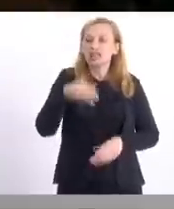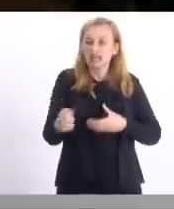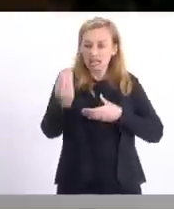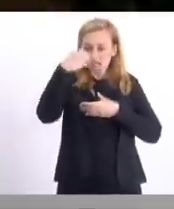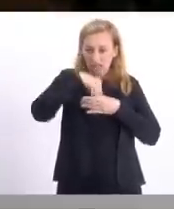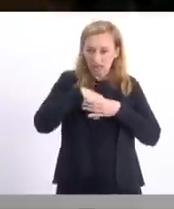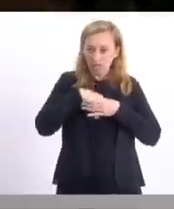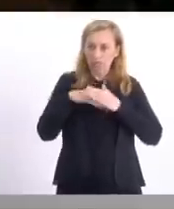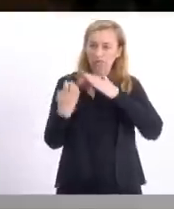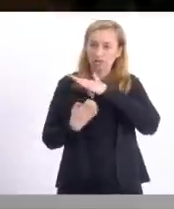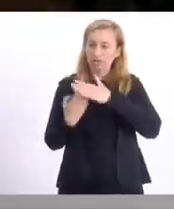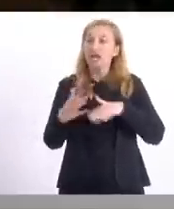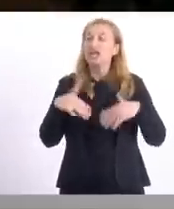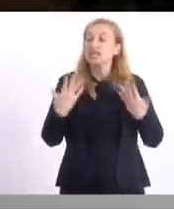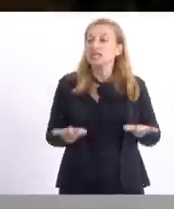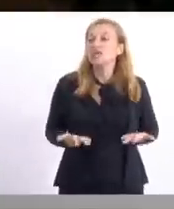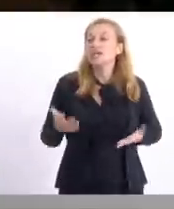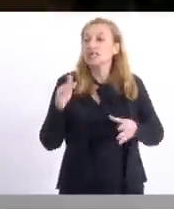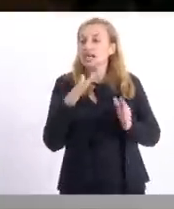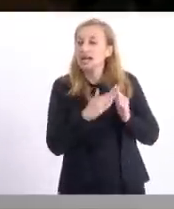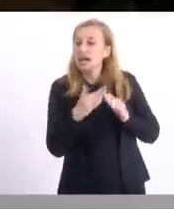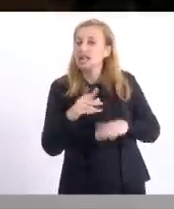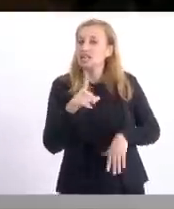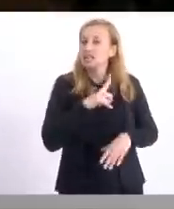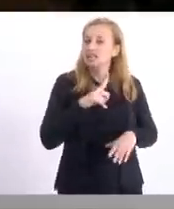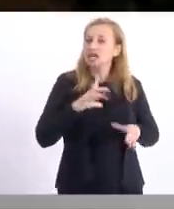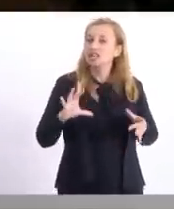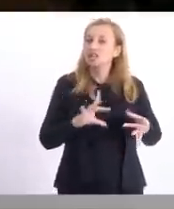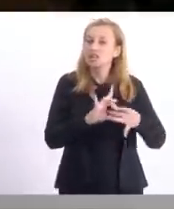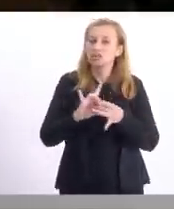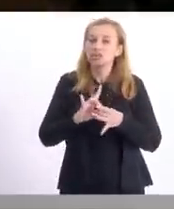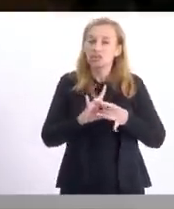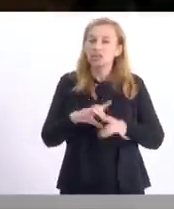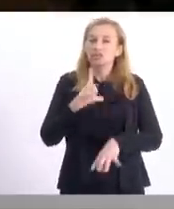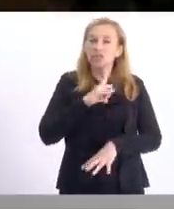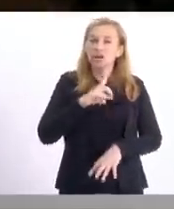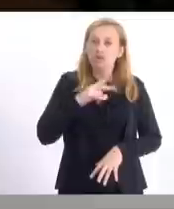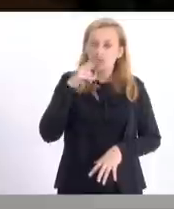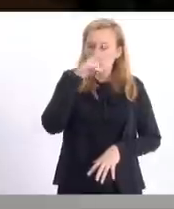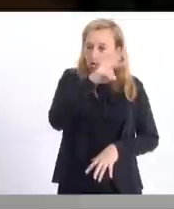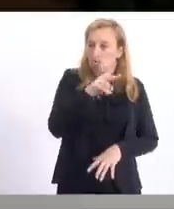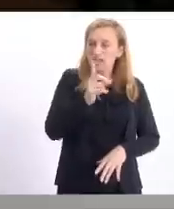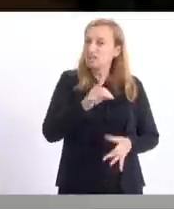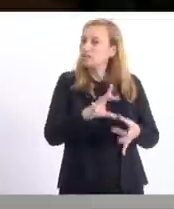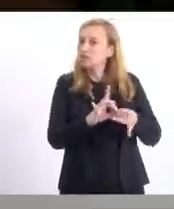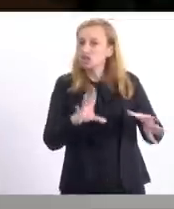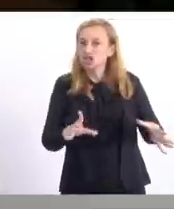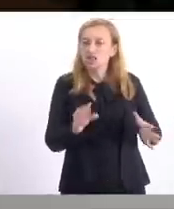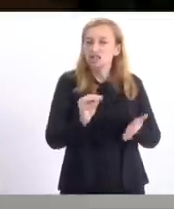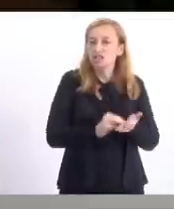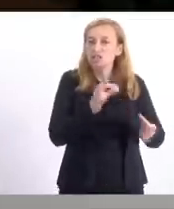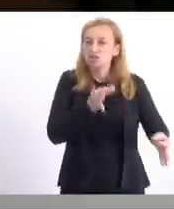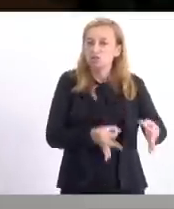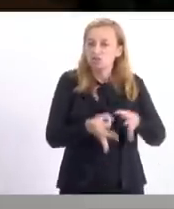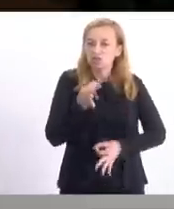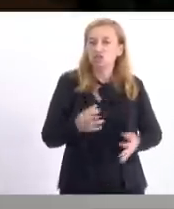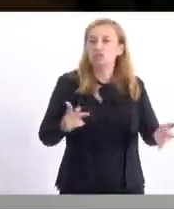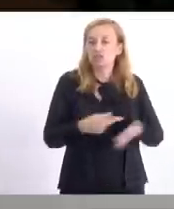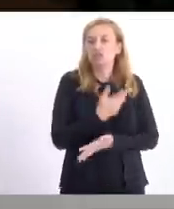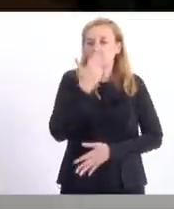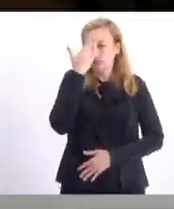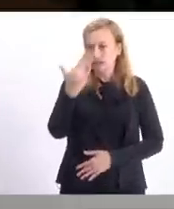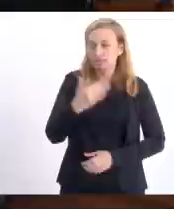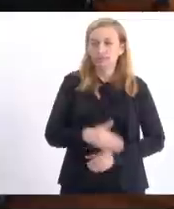na retaguarda. Então, essa casa tem que unir forças para não permitir que essa injustiça aconteça.